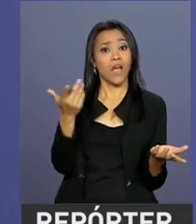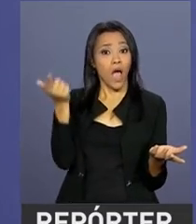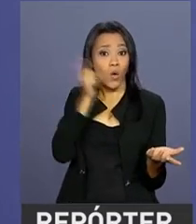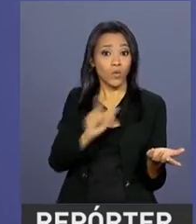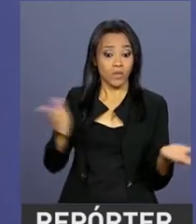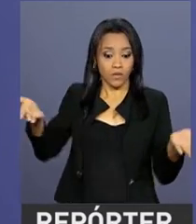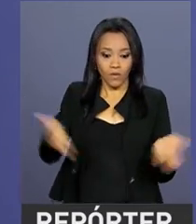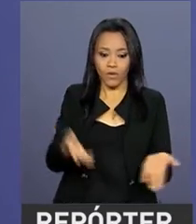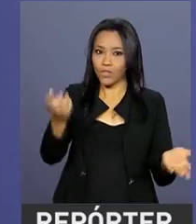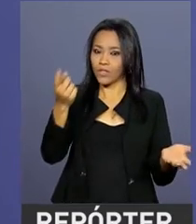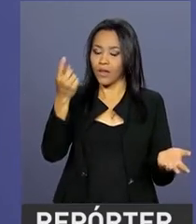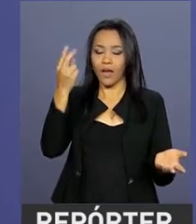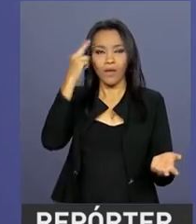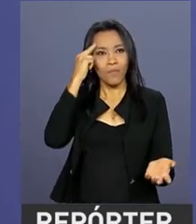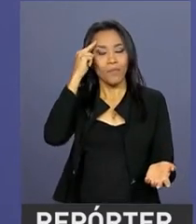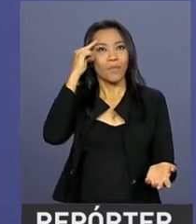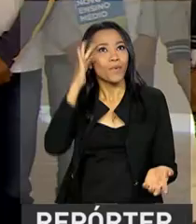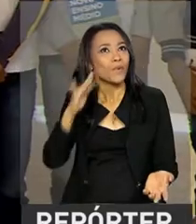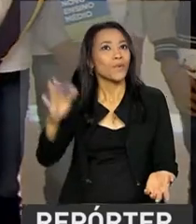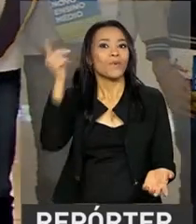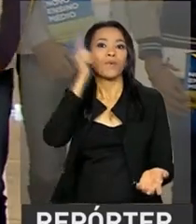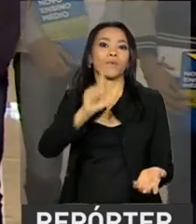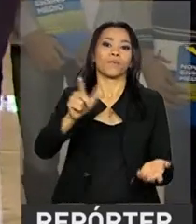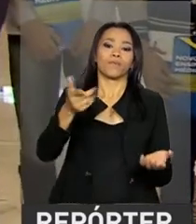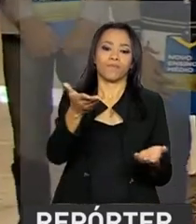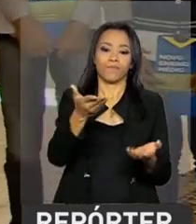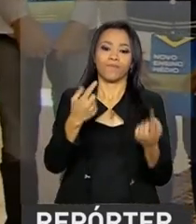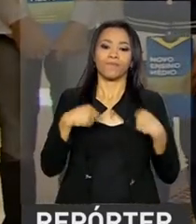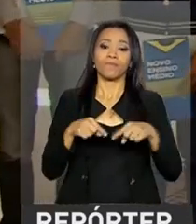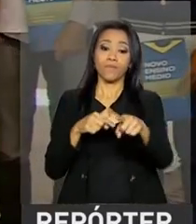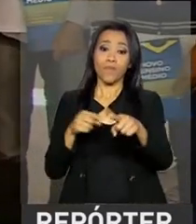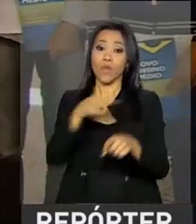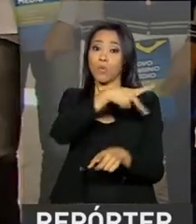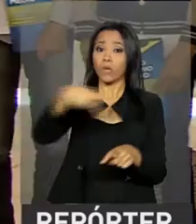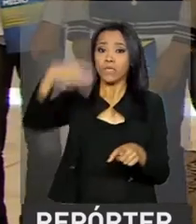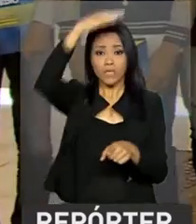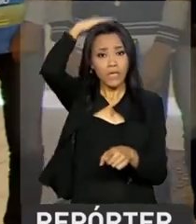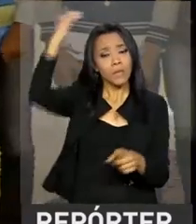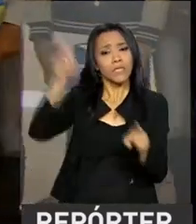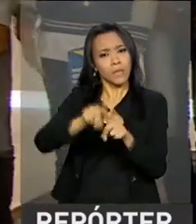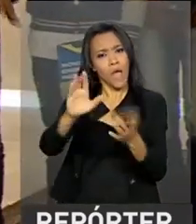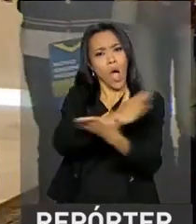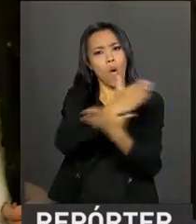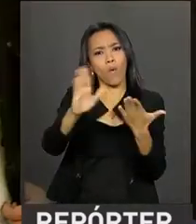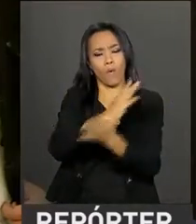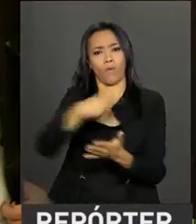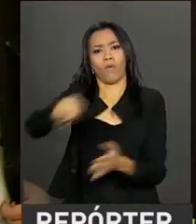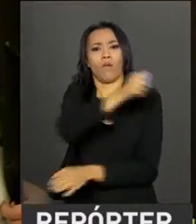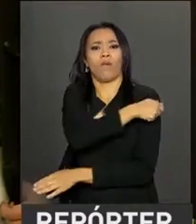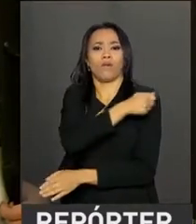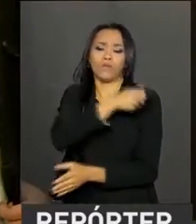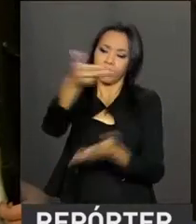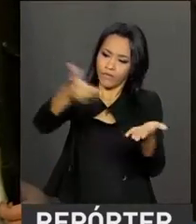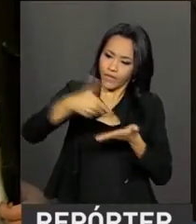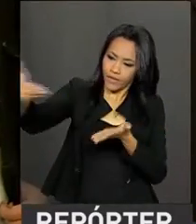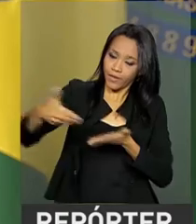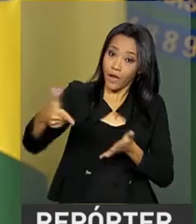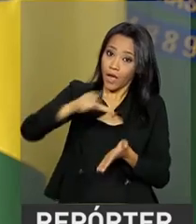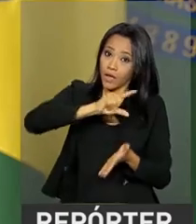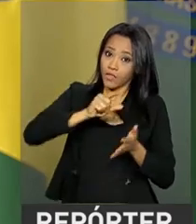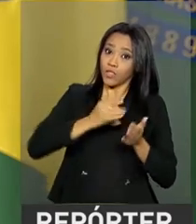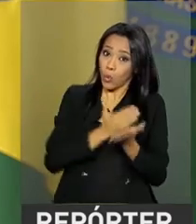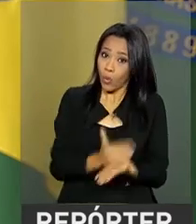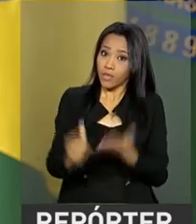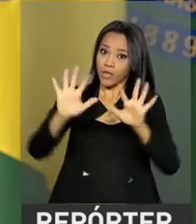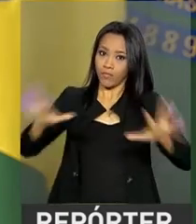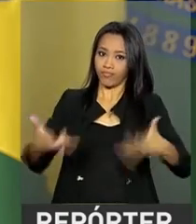onde cheguei, a realizar meu projeto de vida. O presidente Michel Temer recebeu alguns estudantes antes da cerimônia. Já